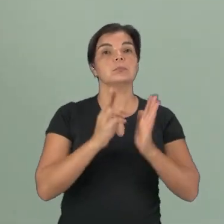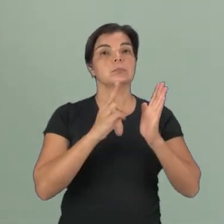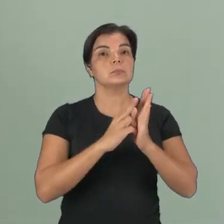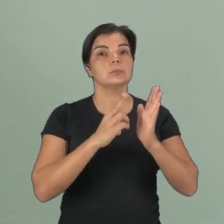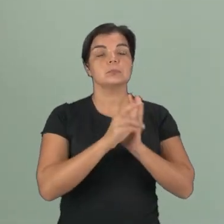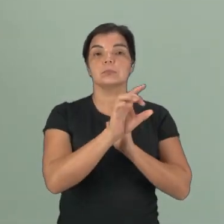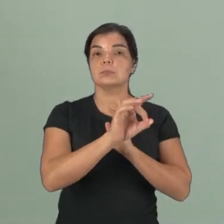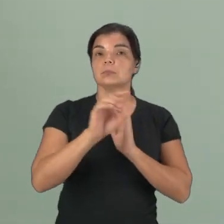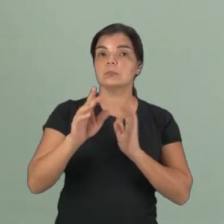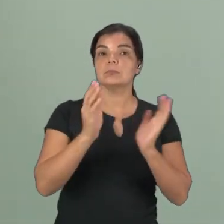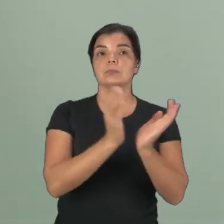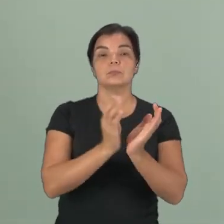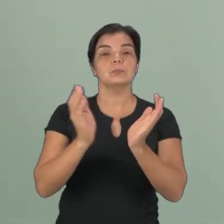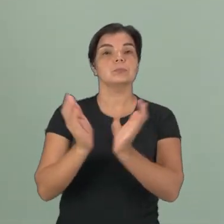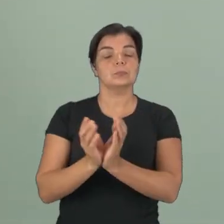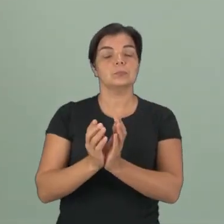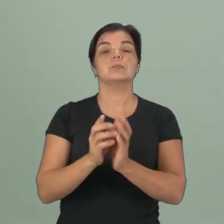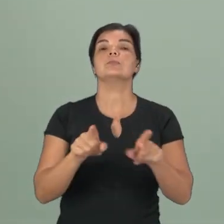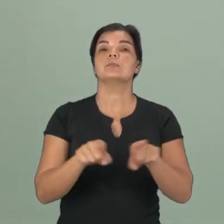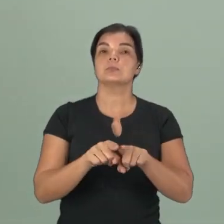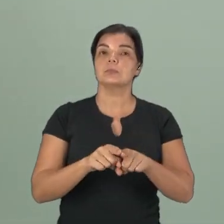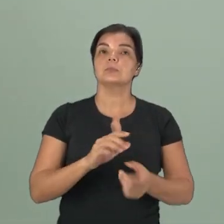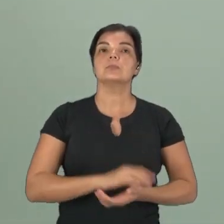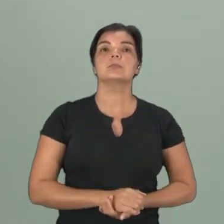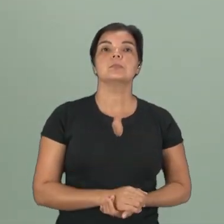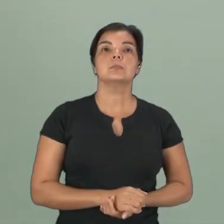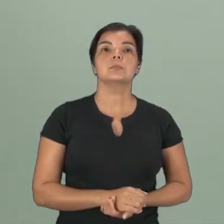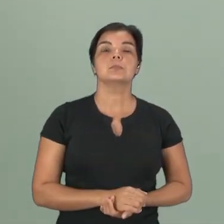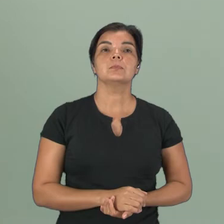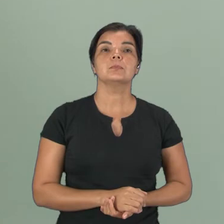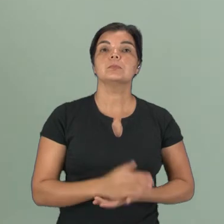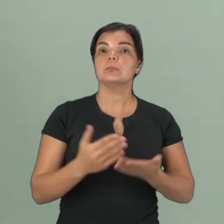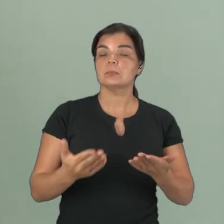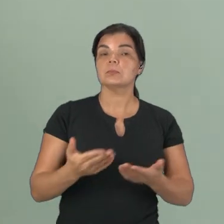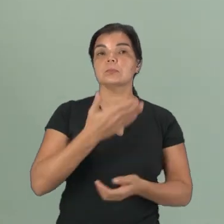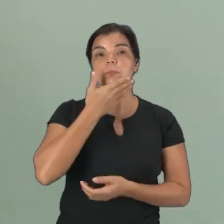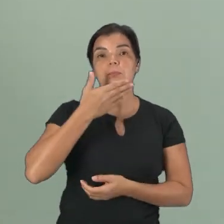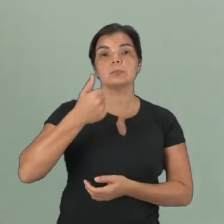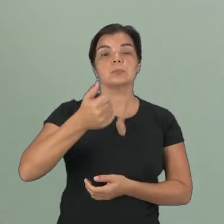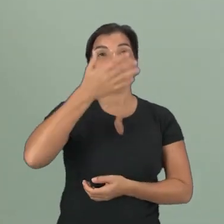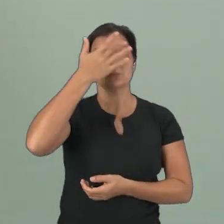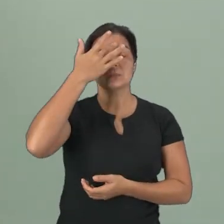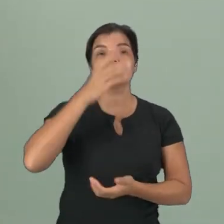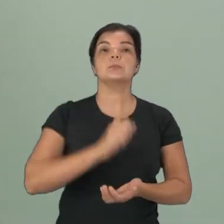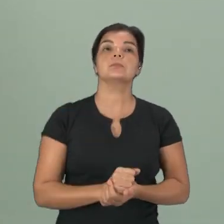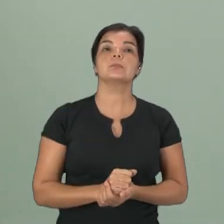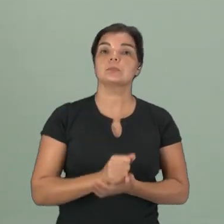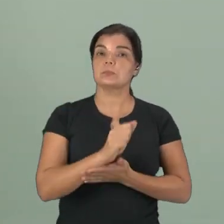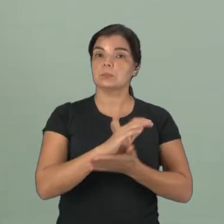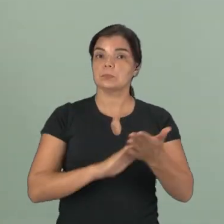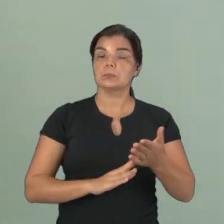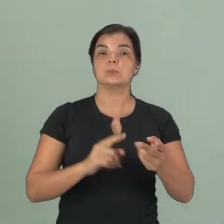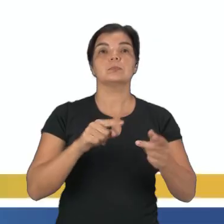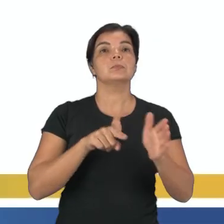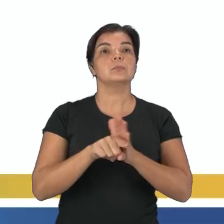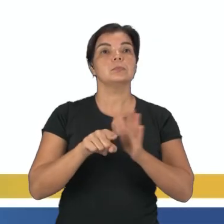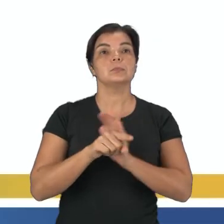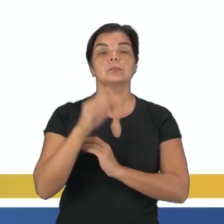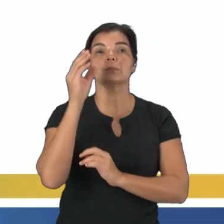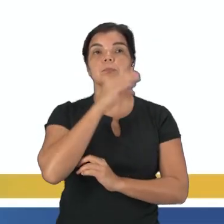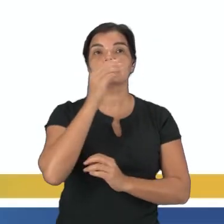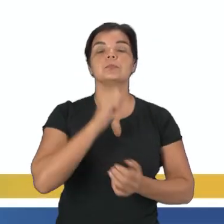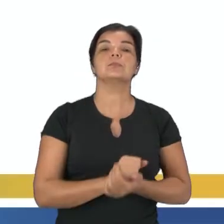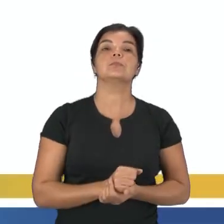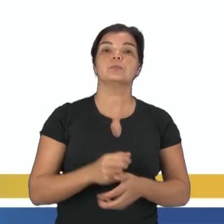e de cada tribo, de cada aldeia que vai sendo demarcada. Então, para a gente melhor fixar e entender esse conteúdo, vamos fazer aqui duas questões